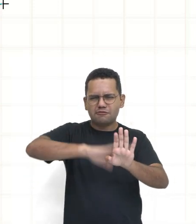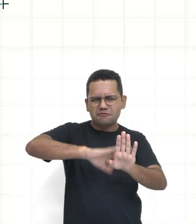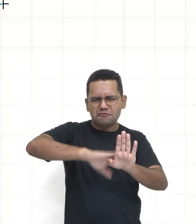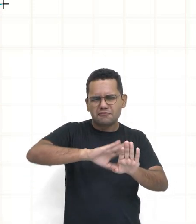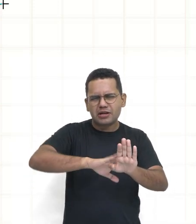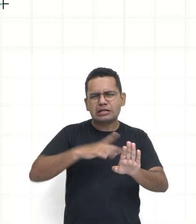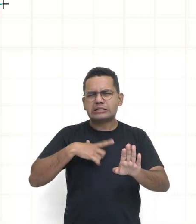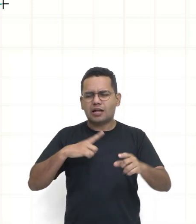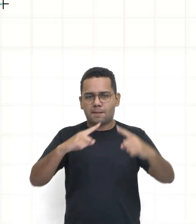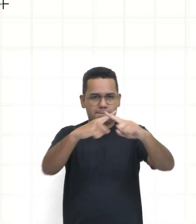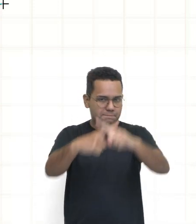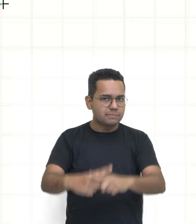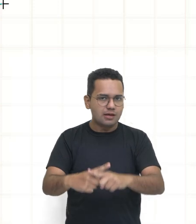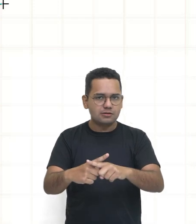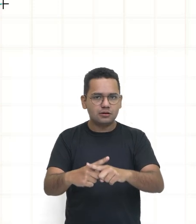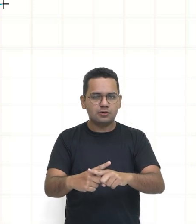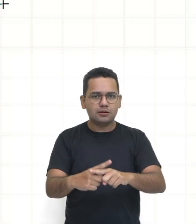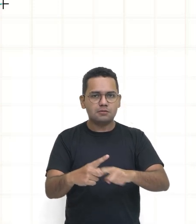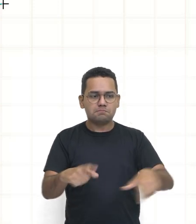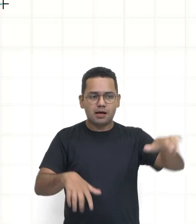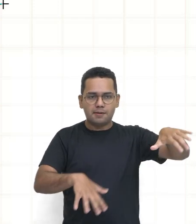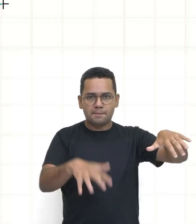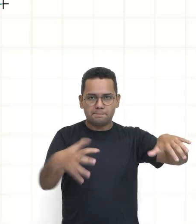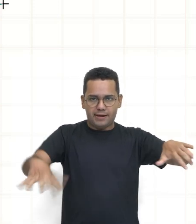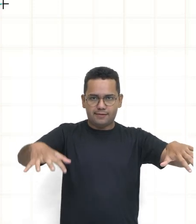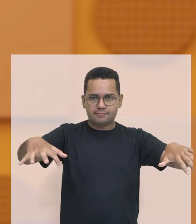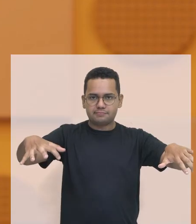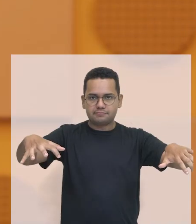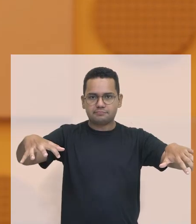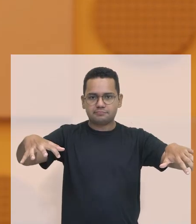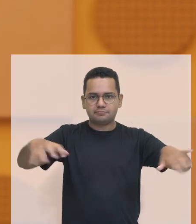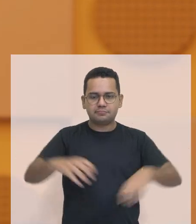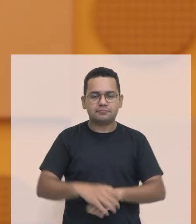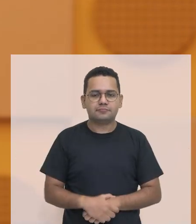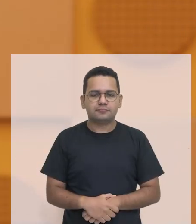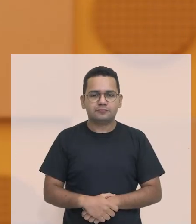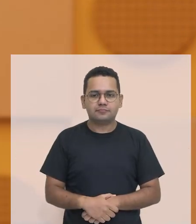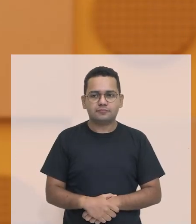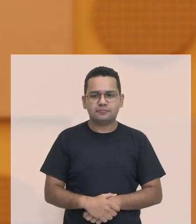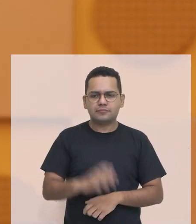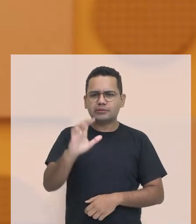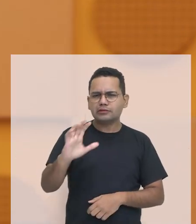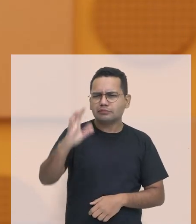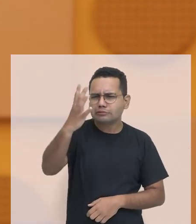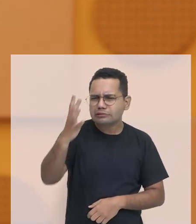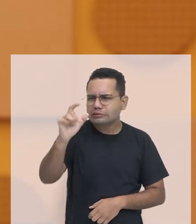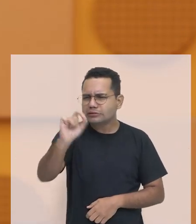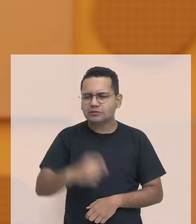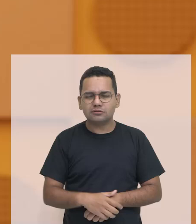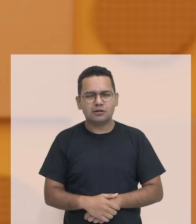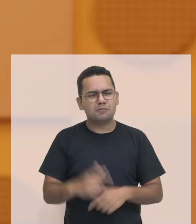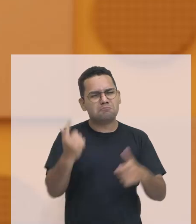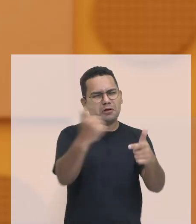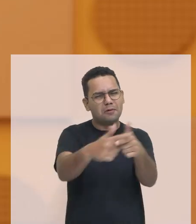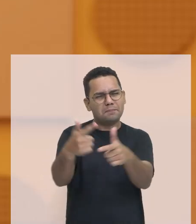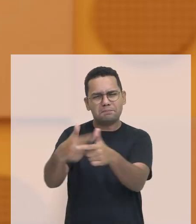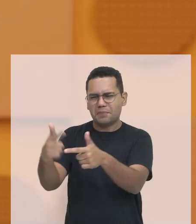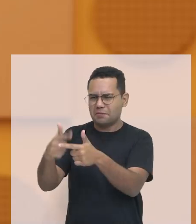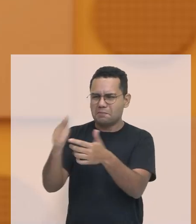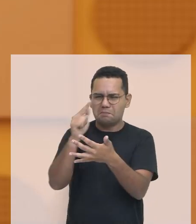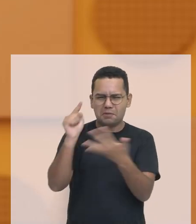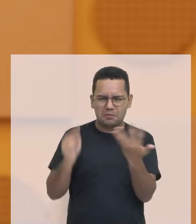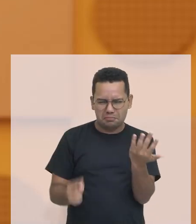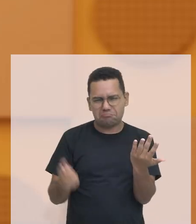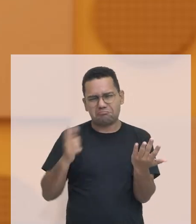briga entre as duas grandes potências naquele momento, vão ocasionar ali vários problemas, vai ocasionar